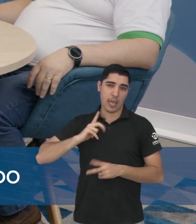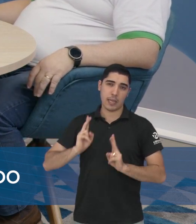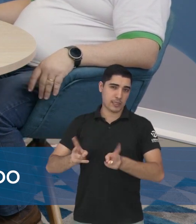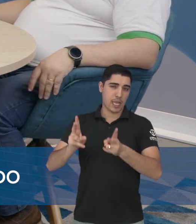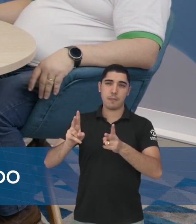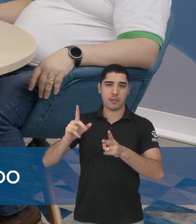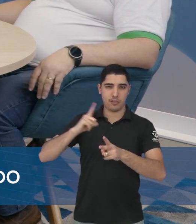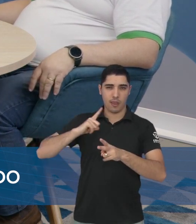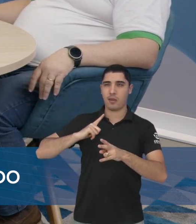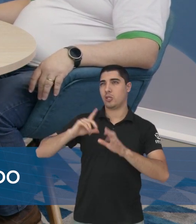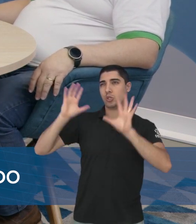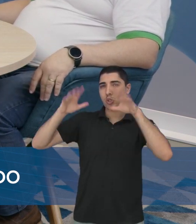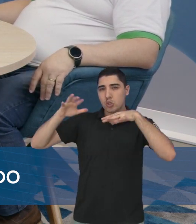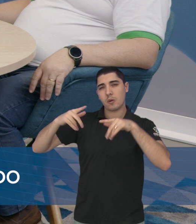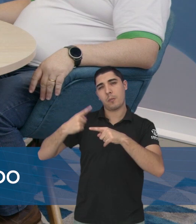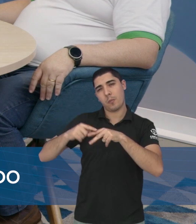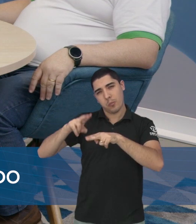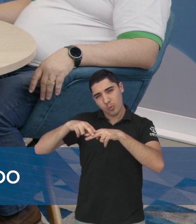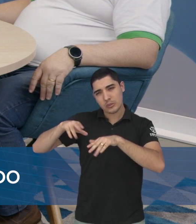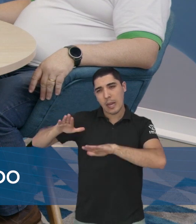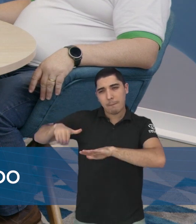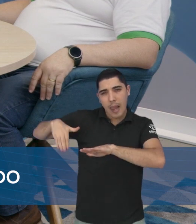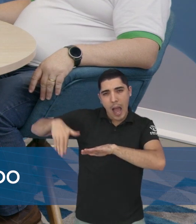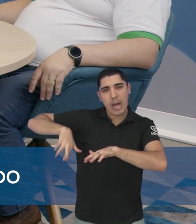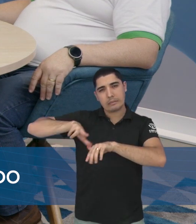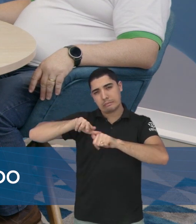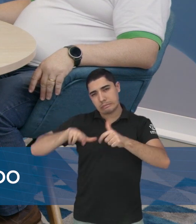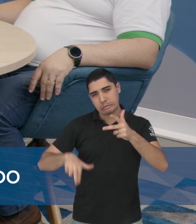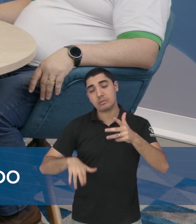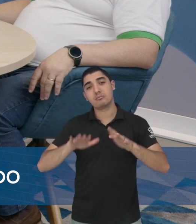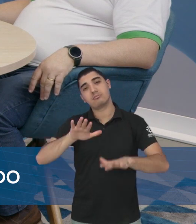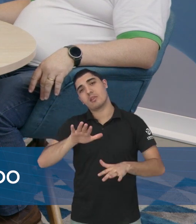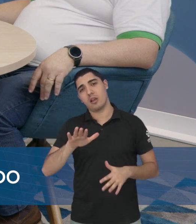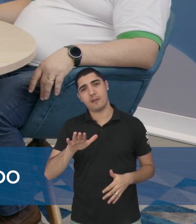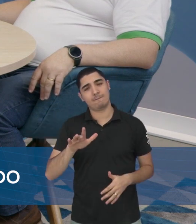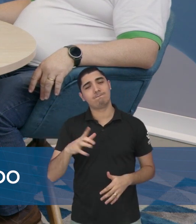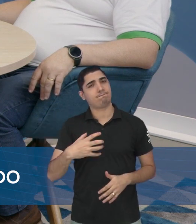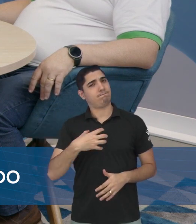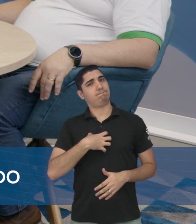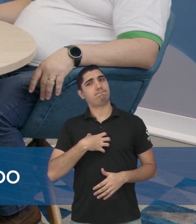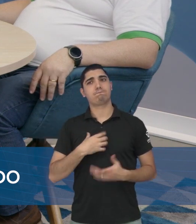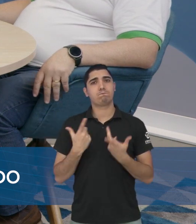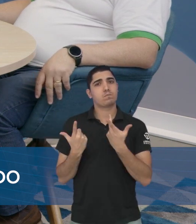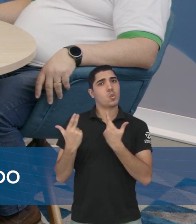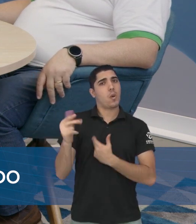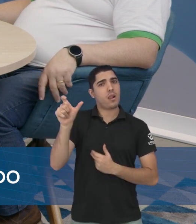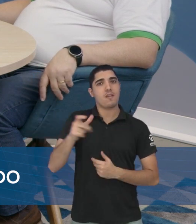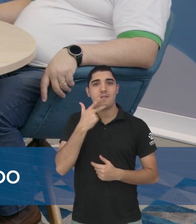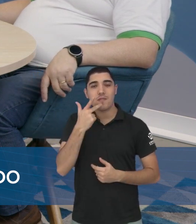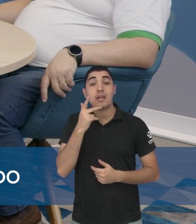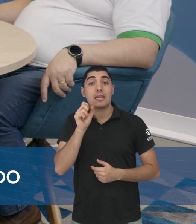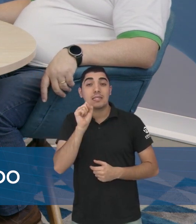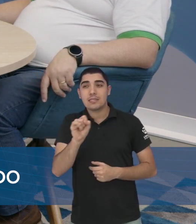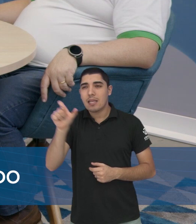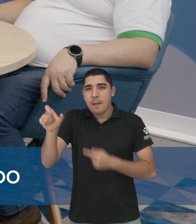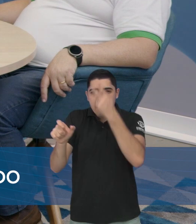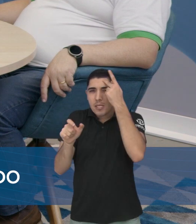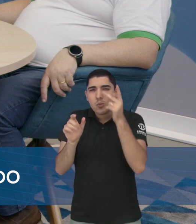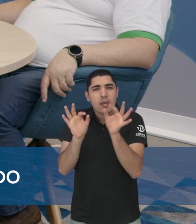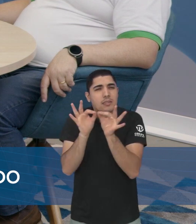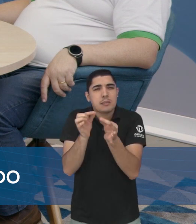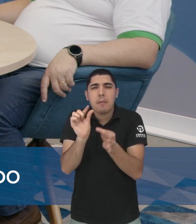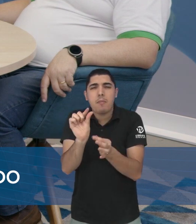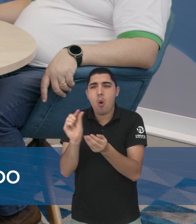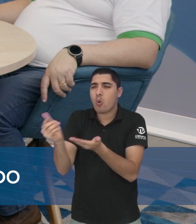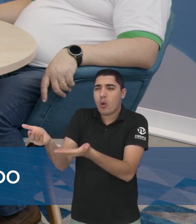então agora nesse período de verão elas são mais frequentes. É muito isso, né? O que ela falou, o pouco que a pessoa